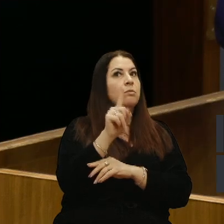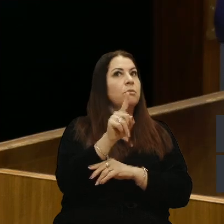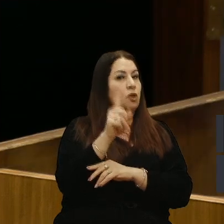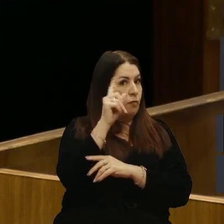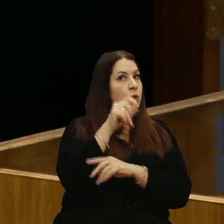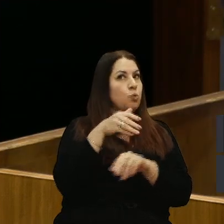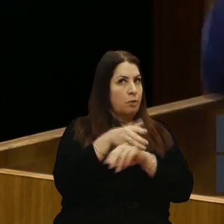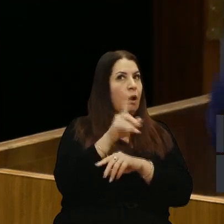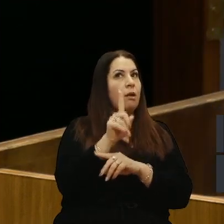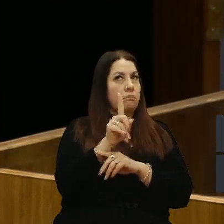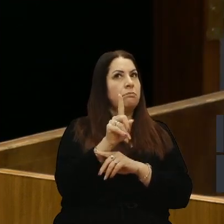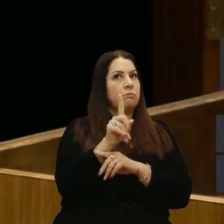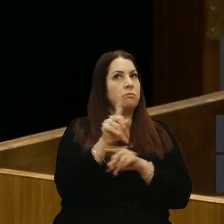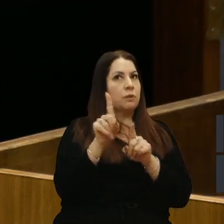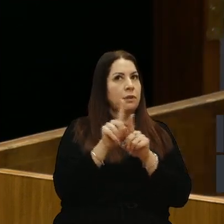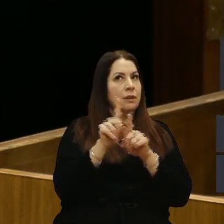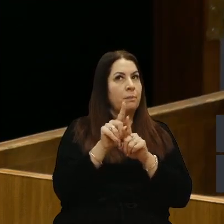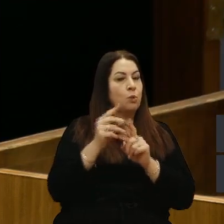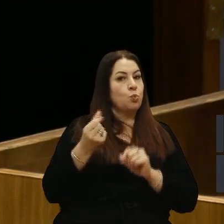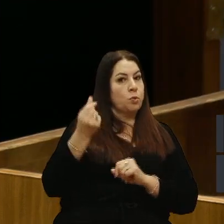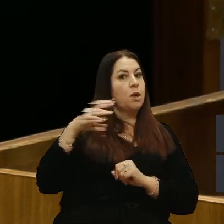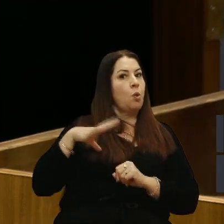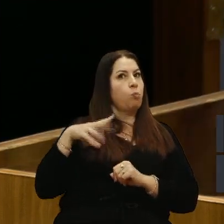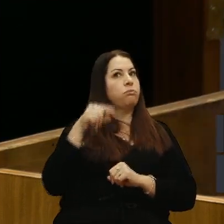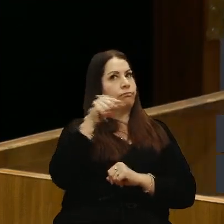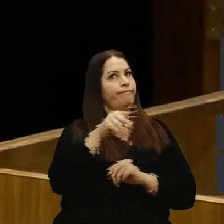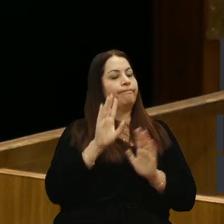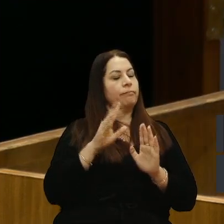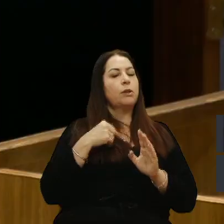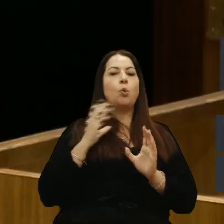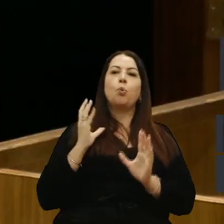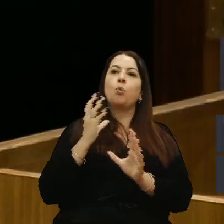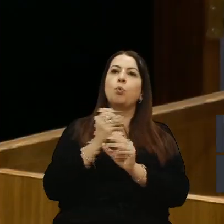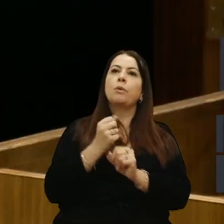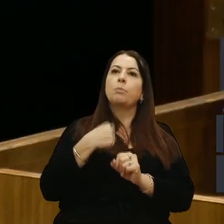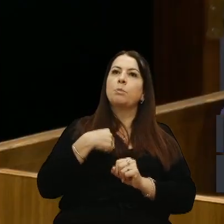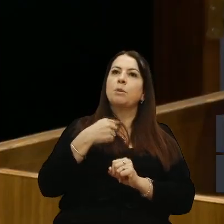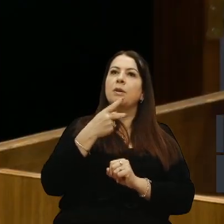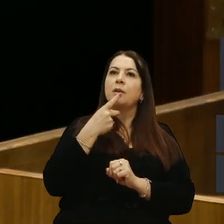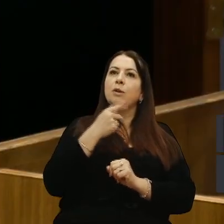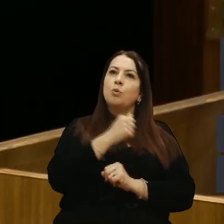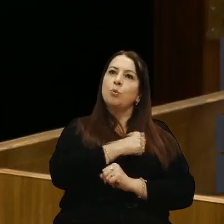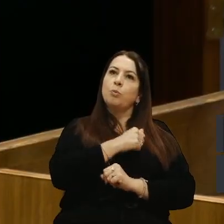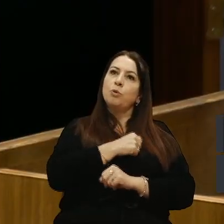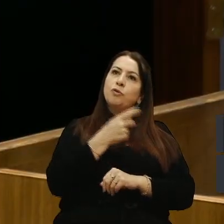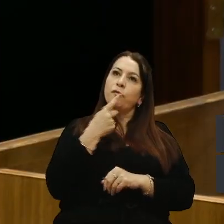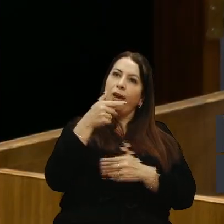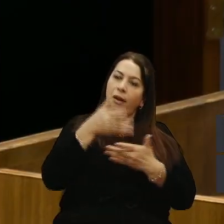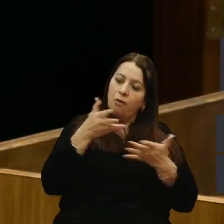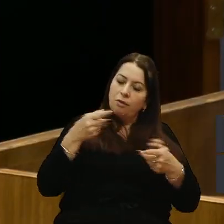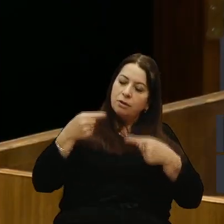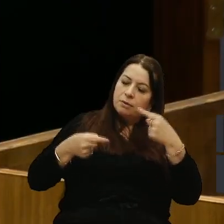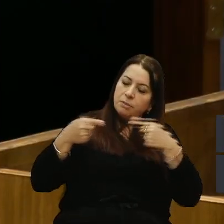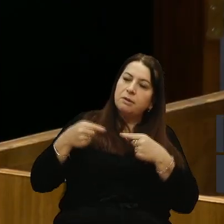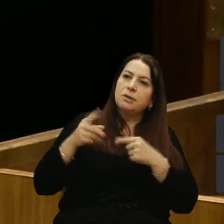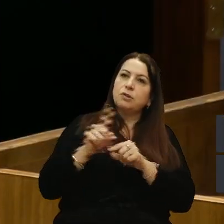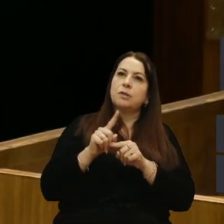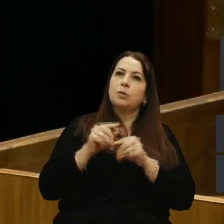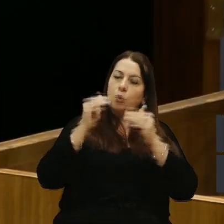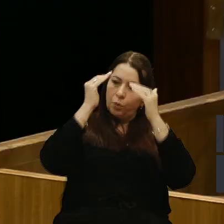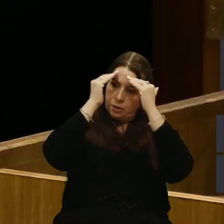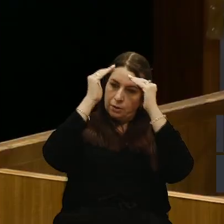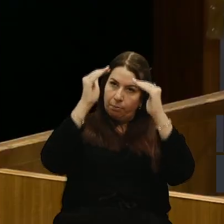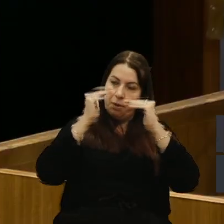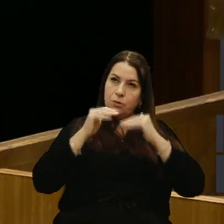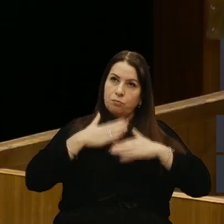é difícil entrar, inclusive os super ricos. Então, eu concluo essa minha humilde contribuição nesse debate com respeito